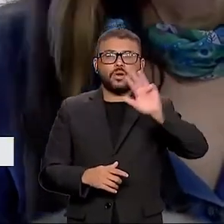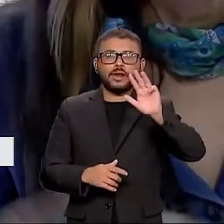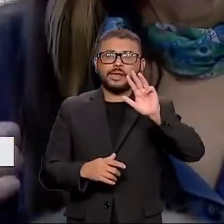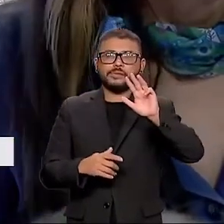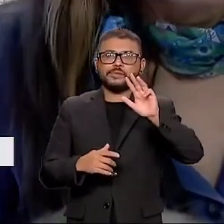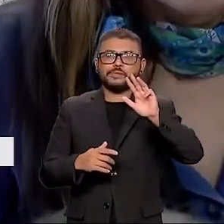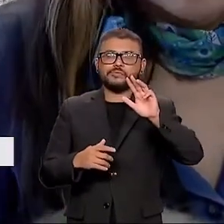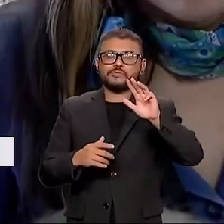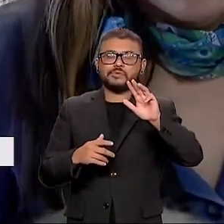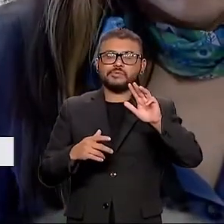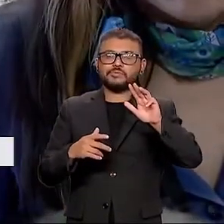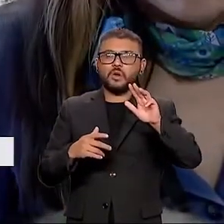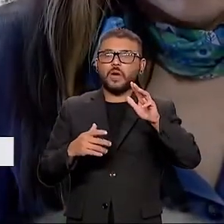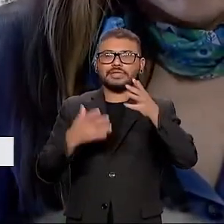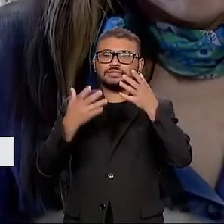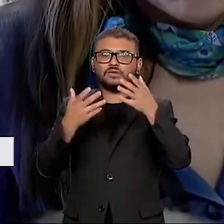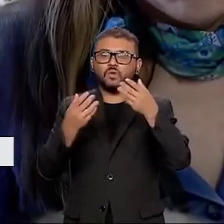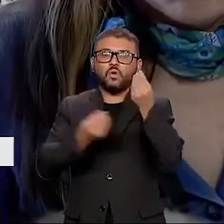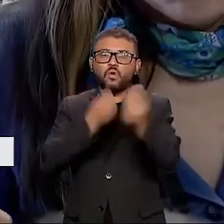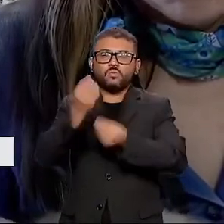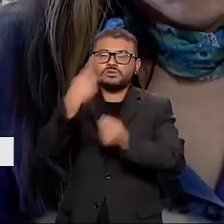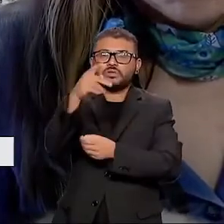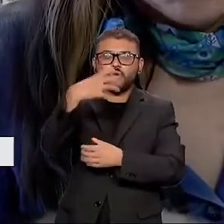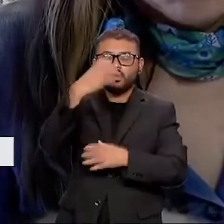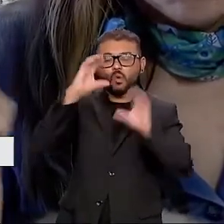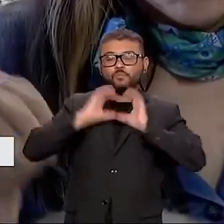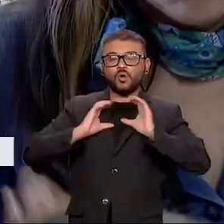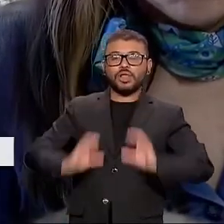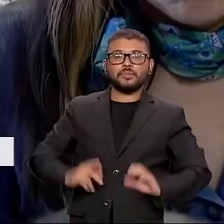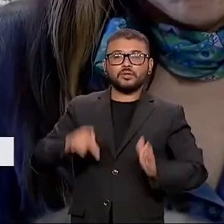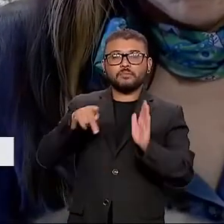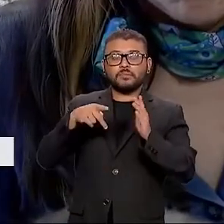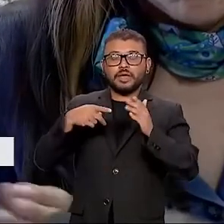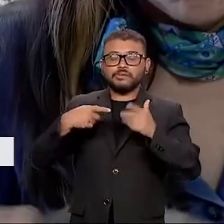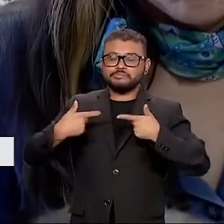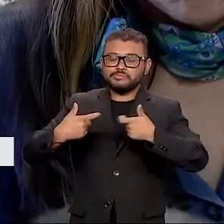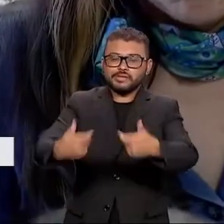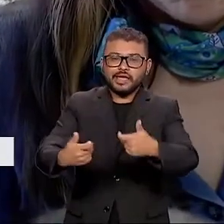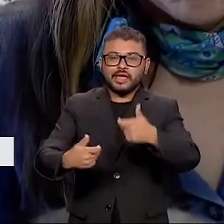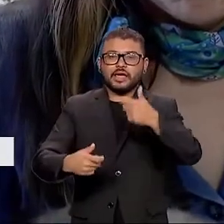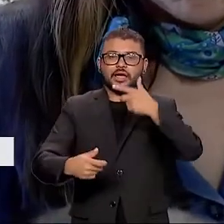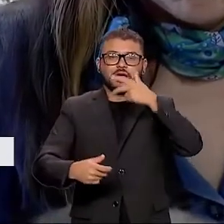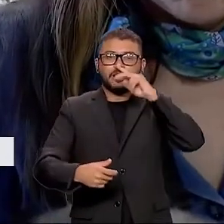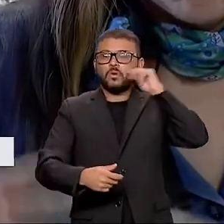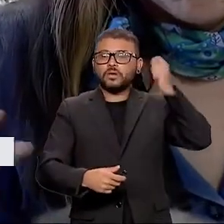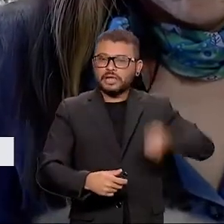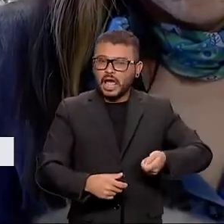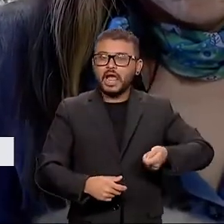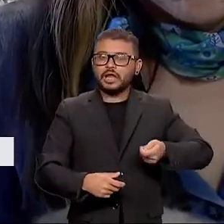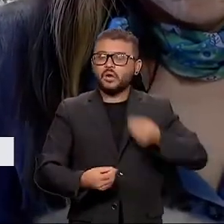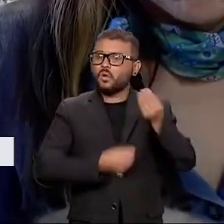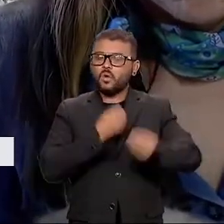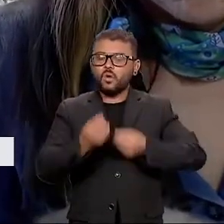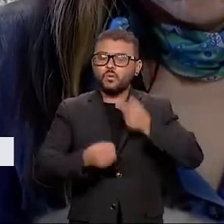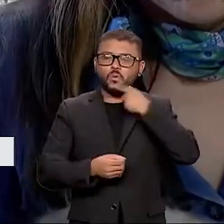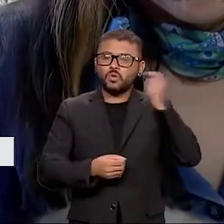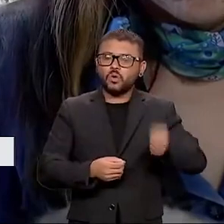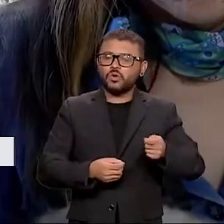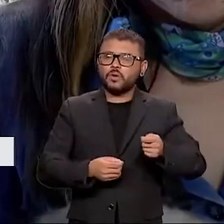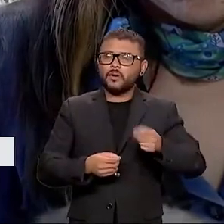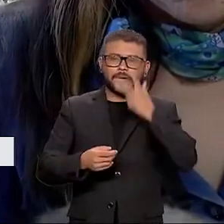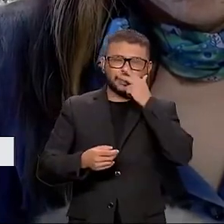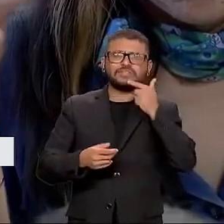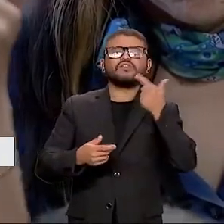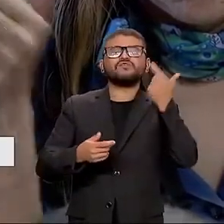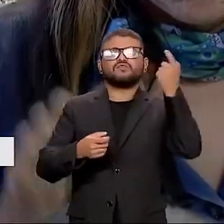na Ucrânia. E, aproveitando esse assunto, queria perguntar como o senhor vê os desdobramentos da guerra com o grupo Wagner se rebelando. Eles